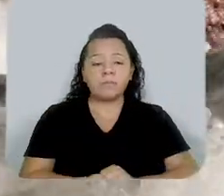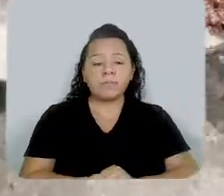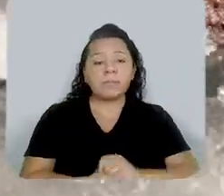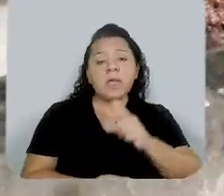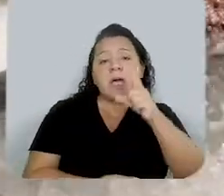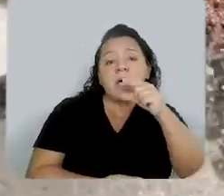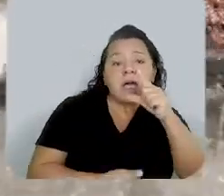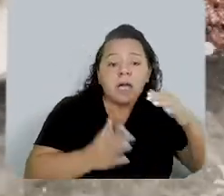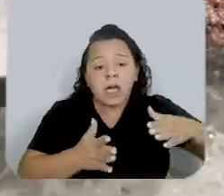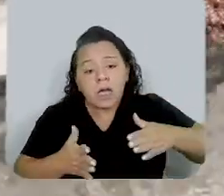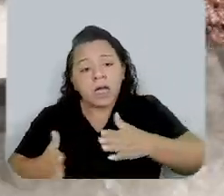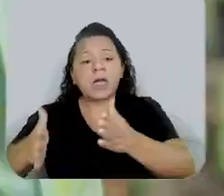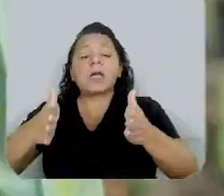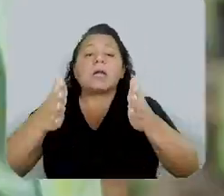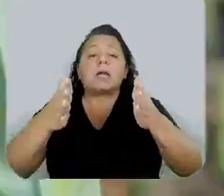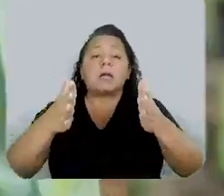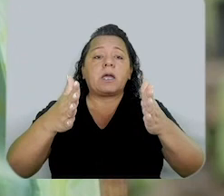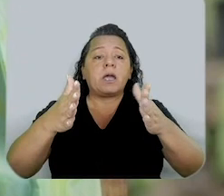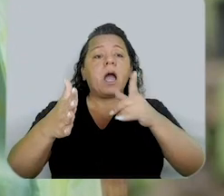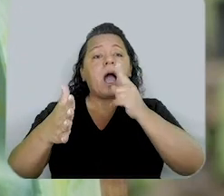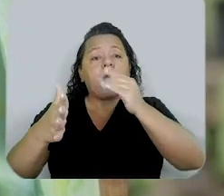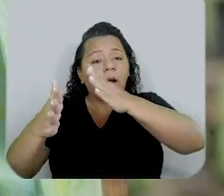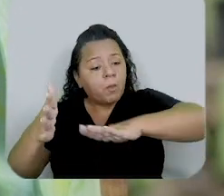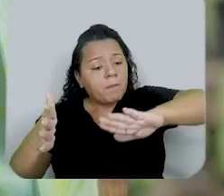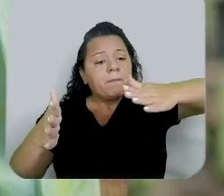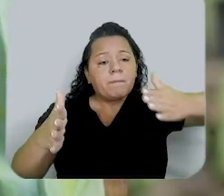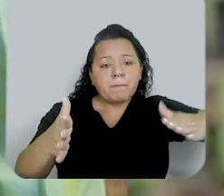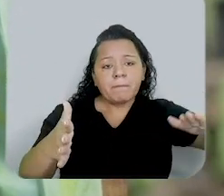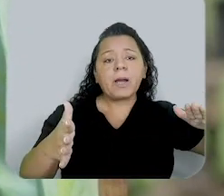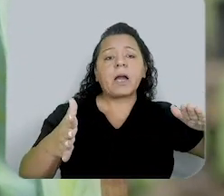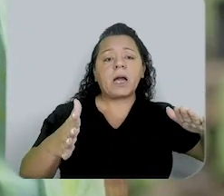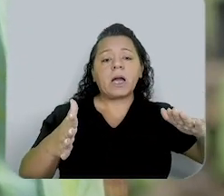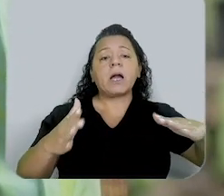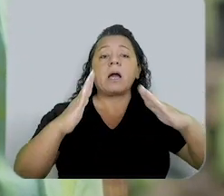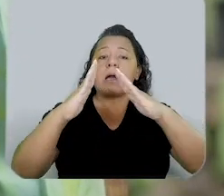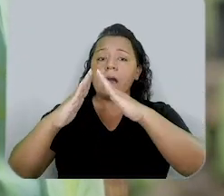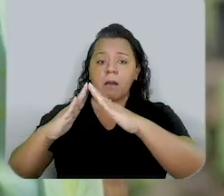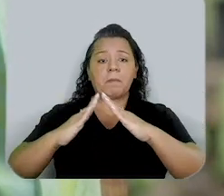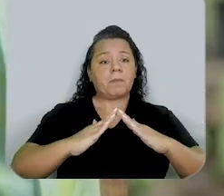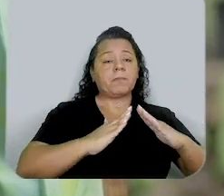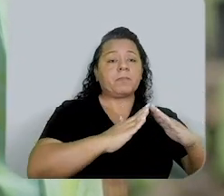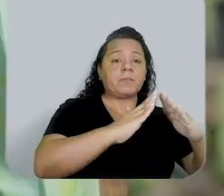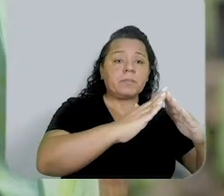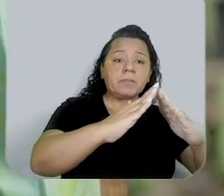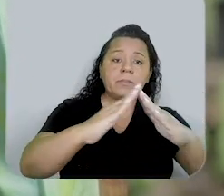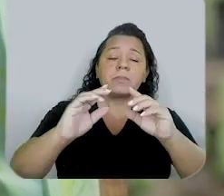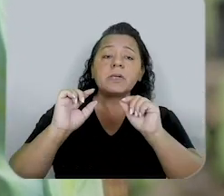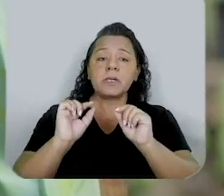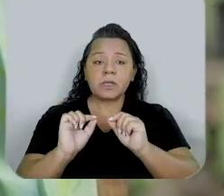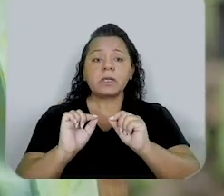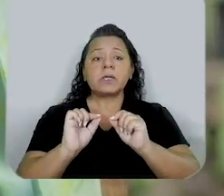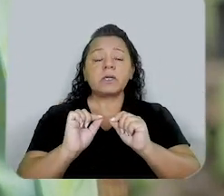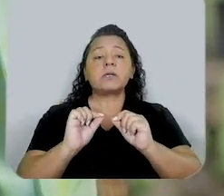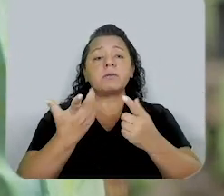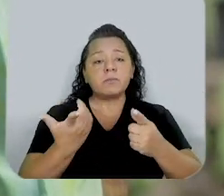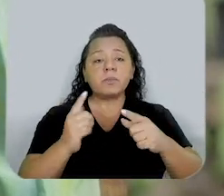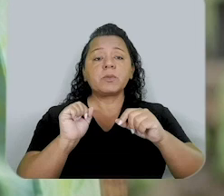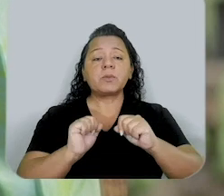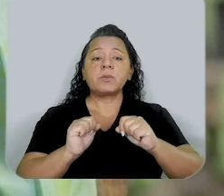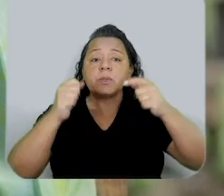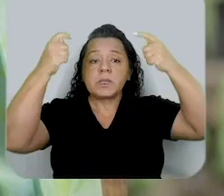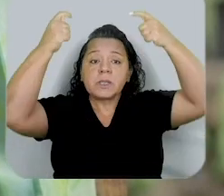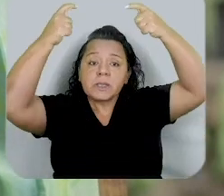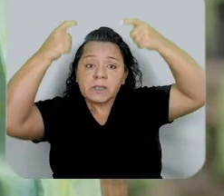O rio, o mar, né? São lugares onde habitam certas entidades que pertencem